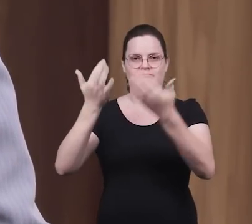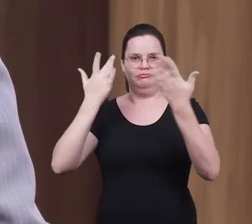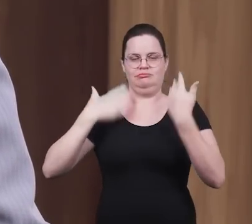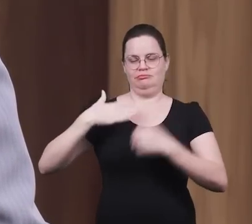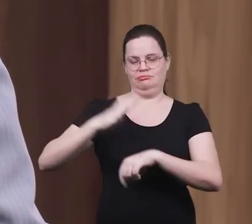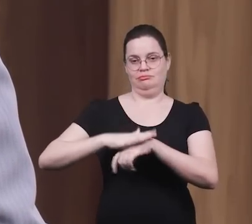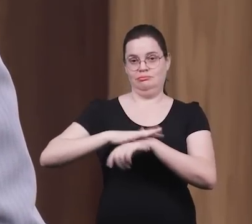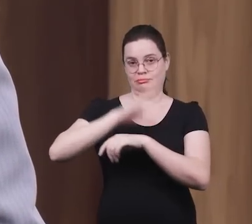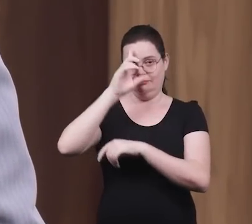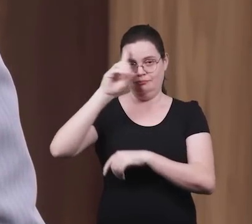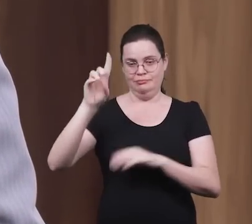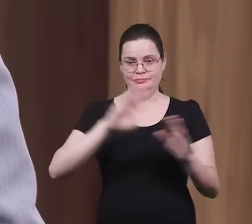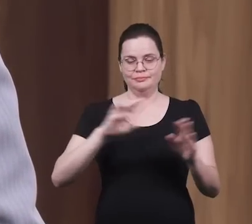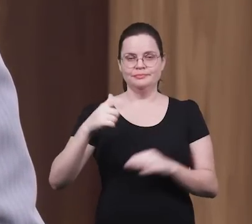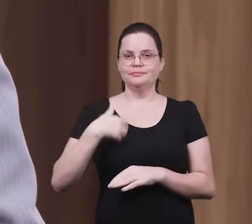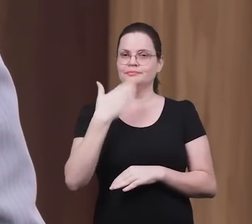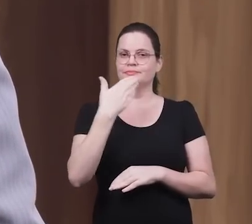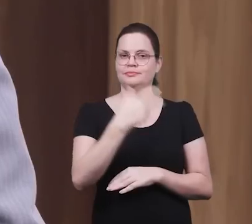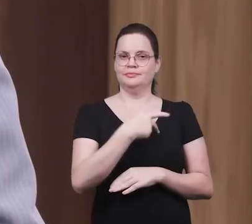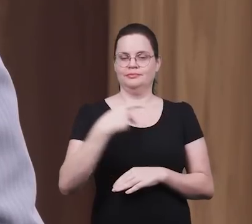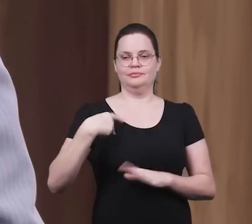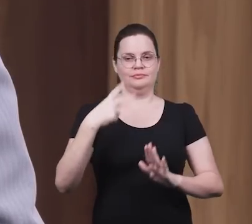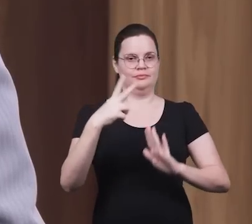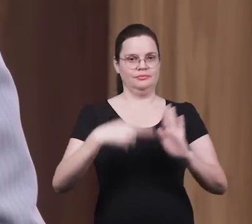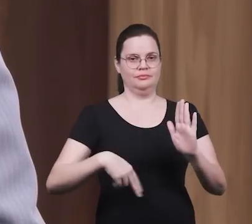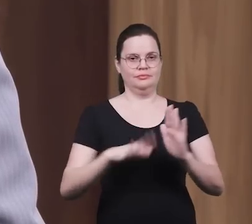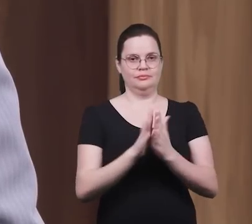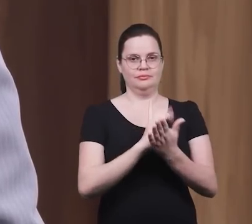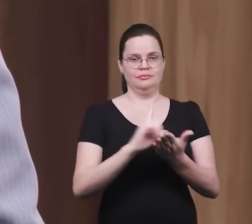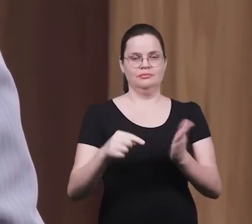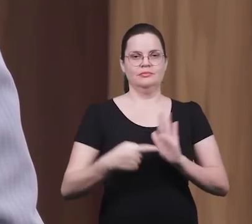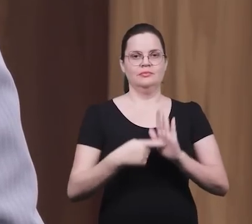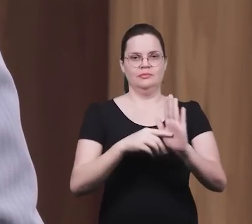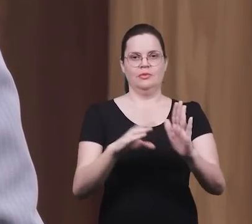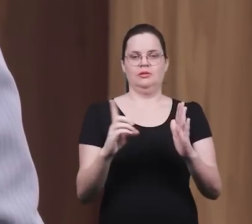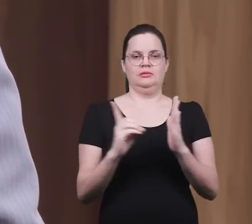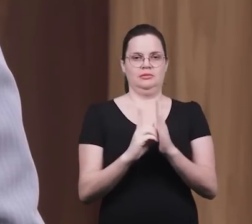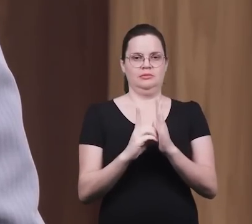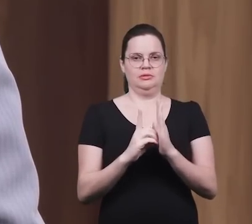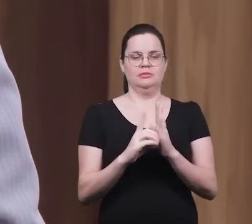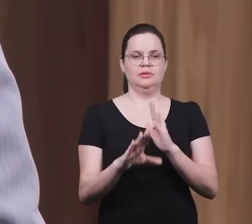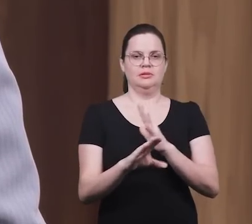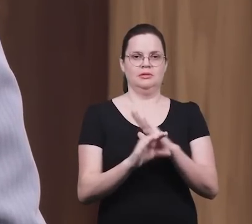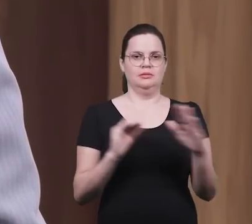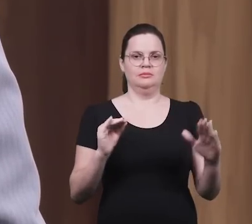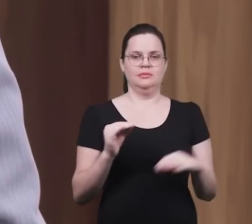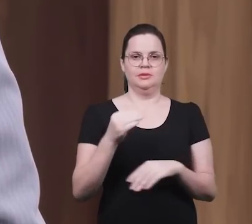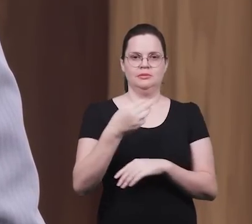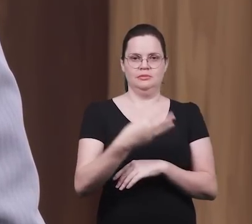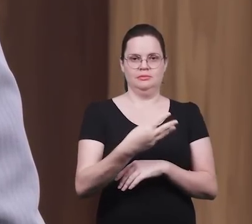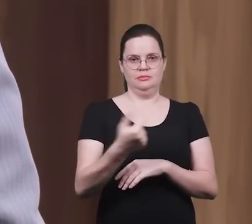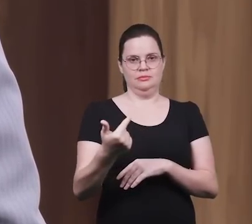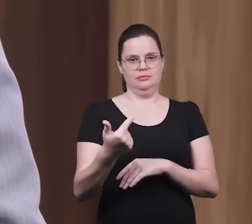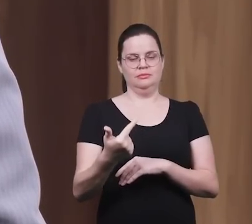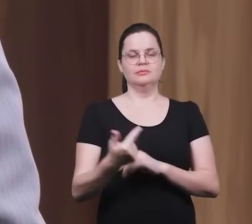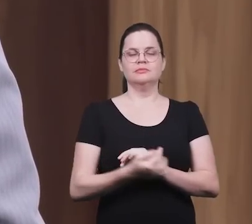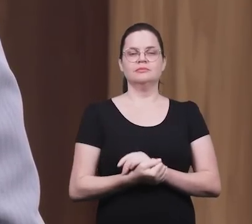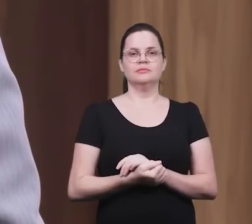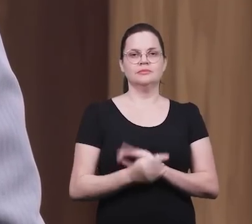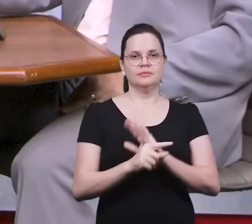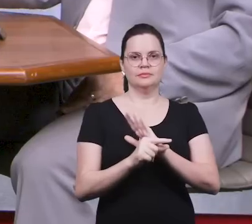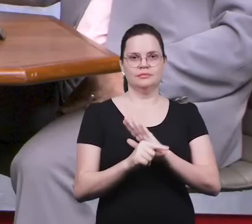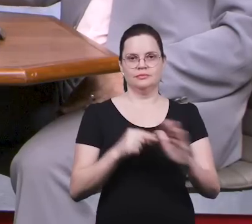para ler na Palavra de Deus, a Bíblia, o livro de Deuteronômio, capítulo 32,